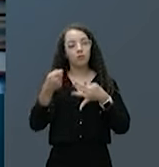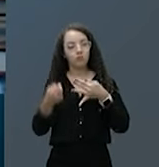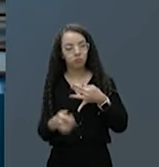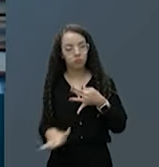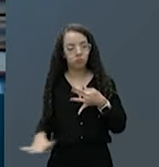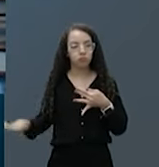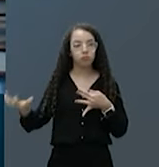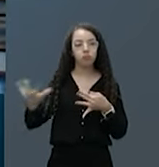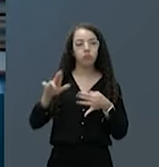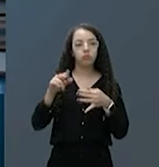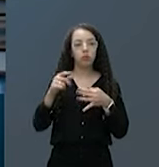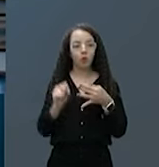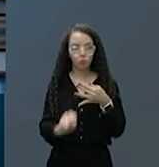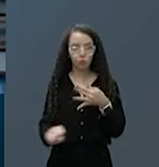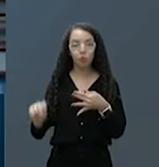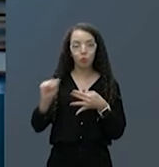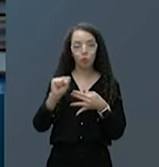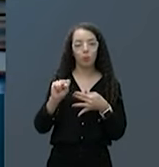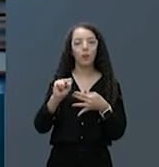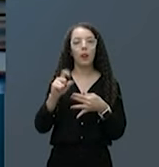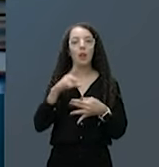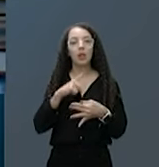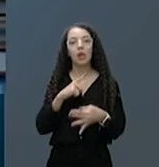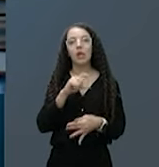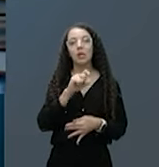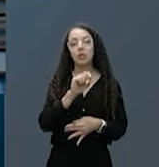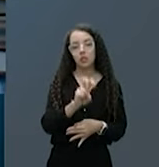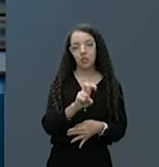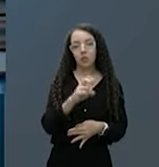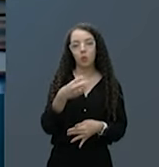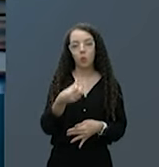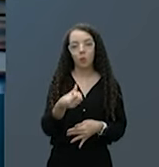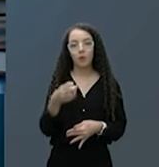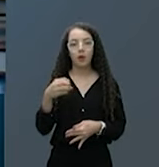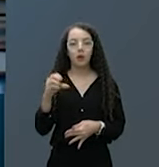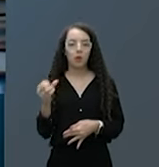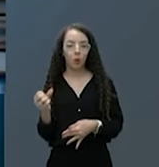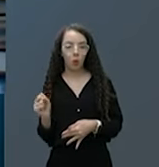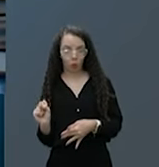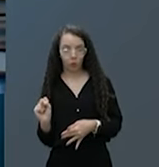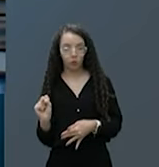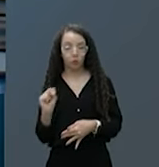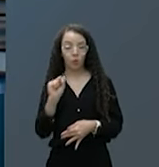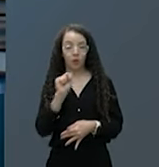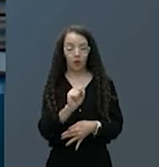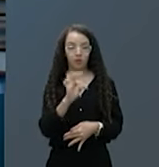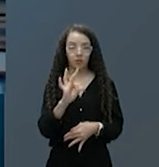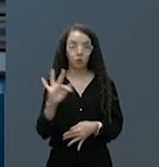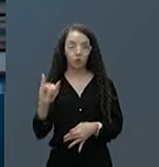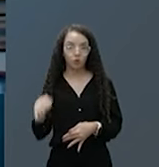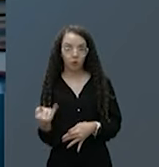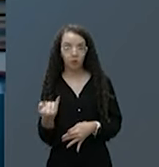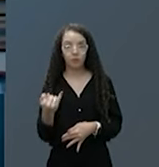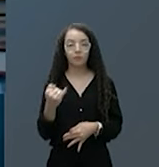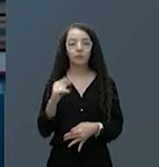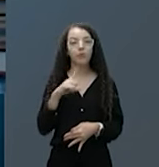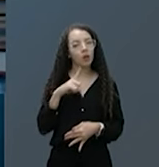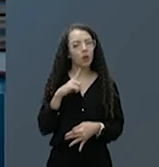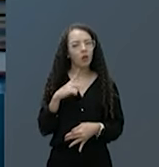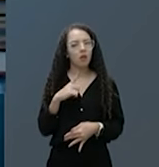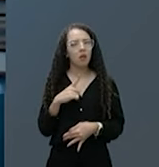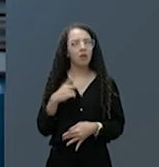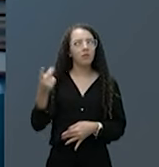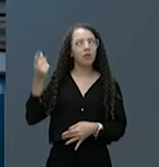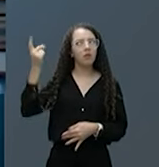ela constou da súmula 568 do STJ. Isso causou uma situação não